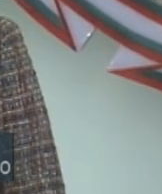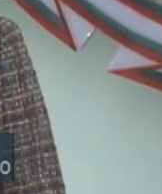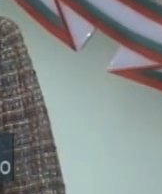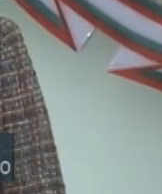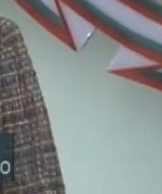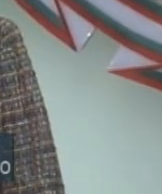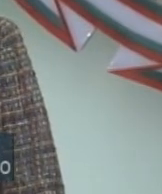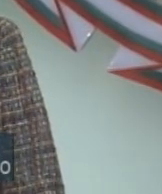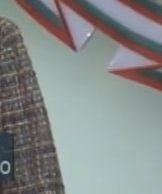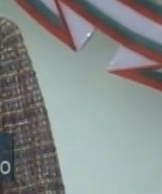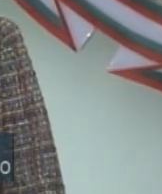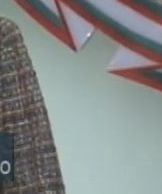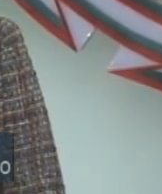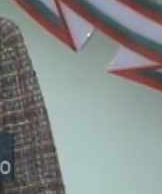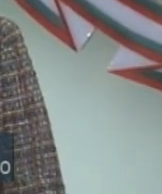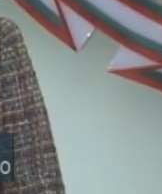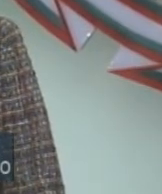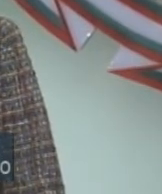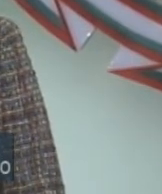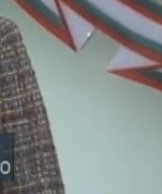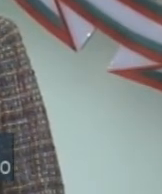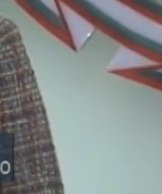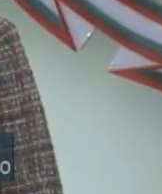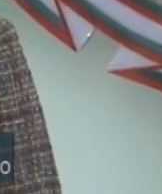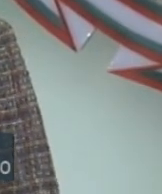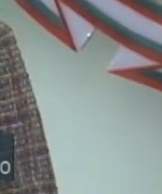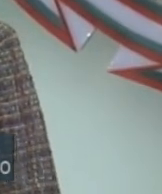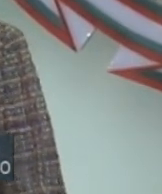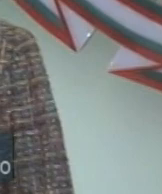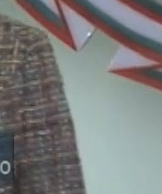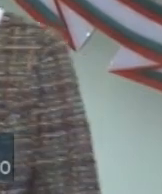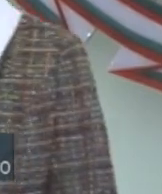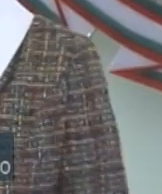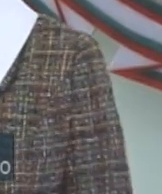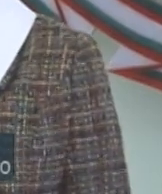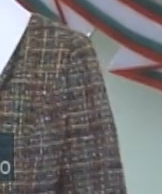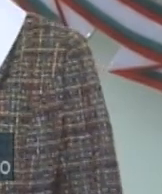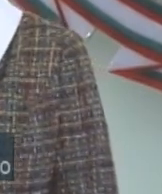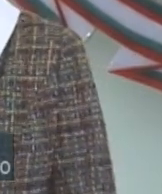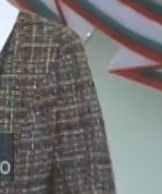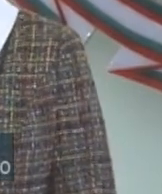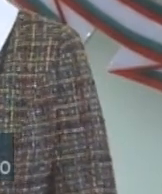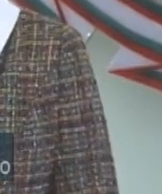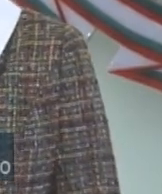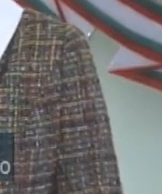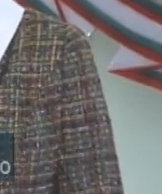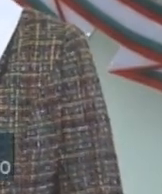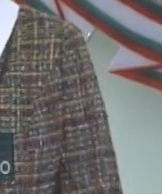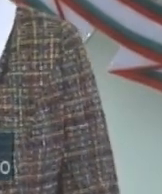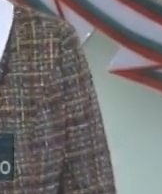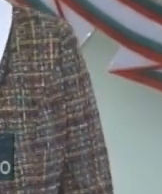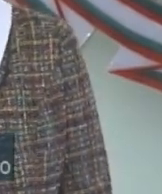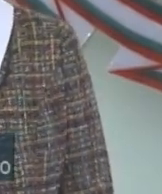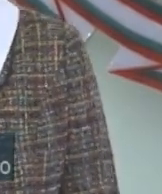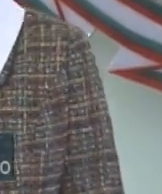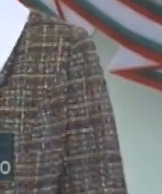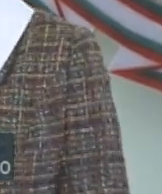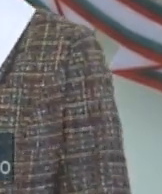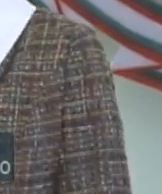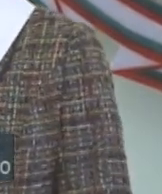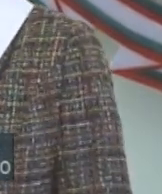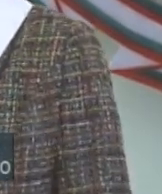nações, como a matemática e a medicina.